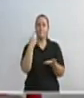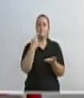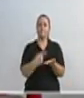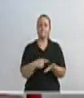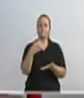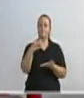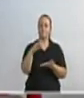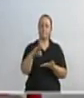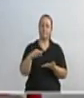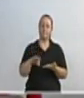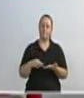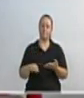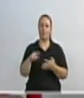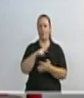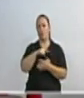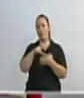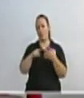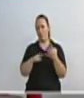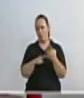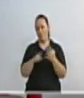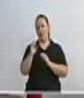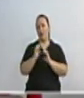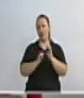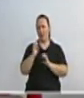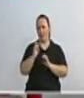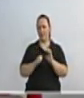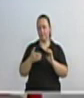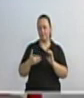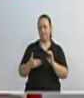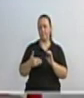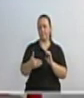4 operadoras que aqui estão hoje e também